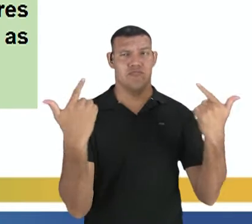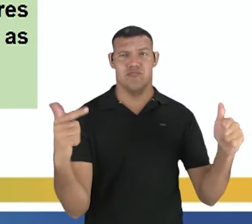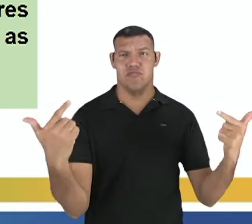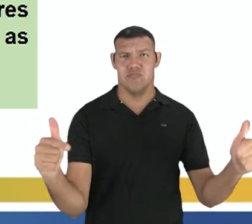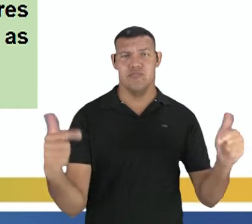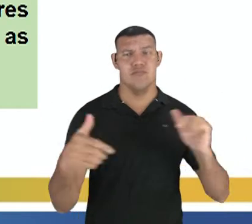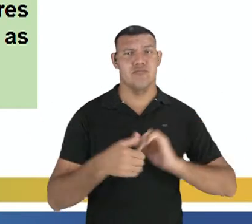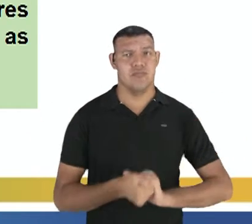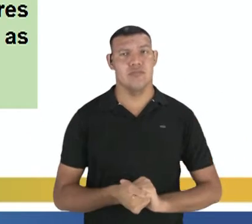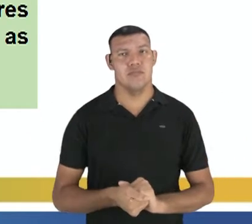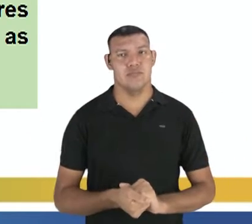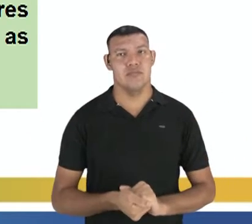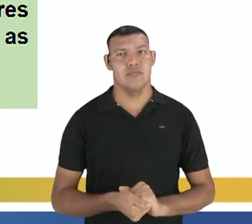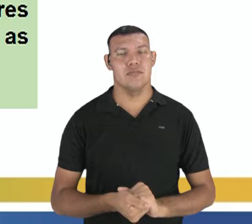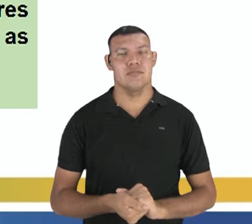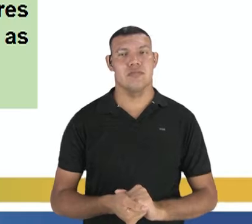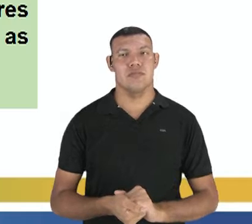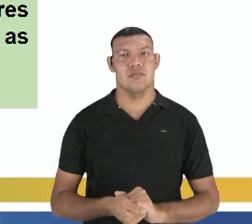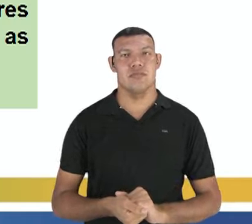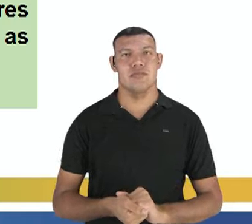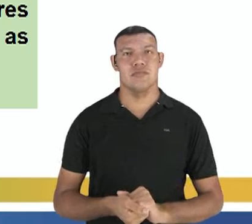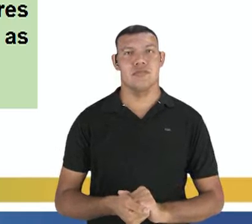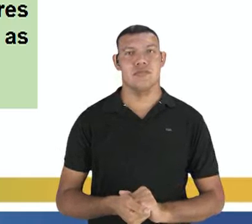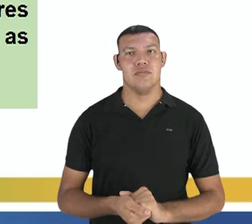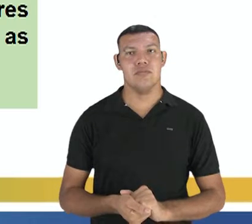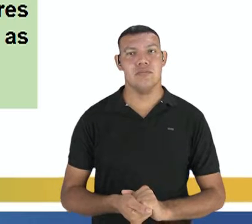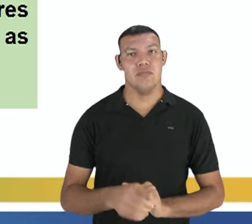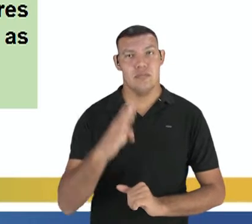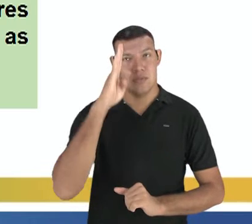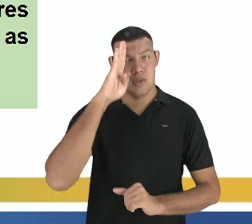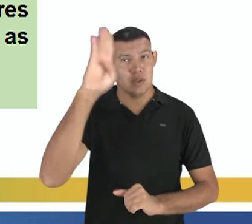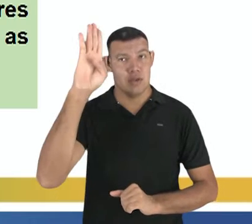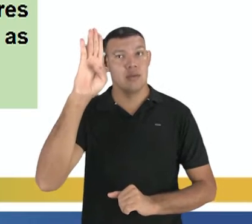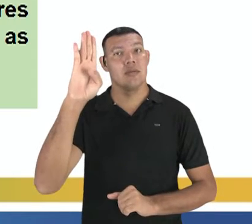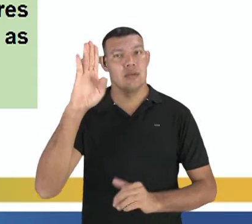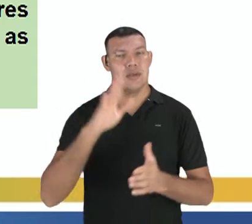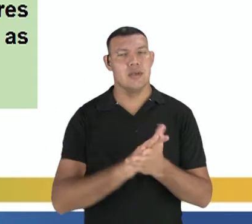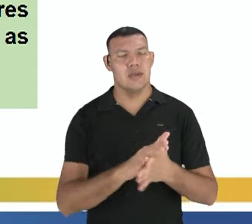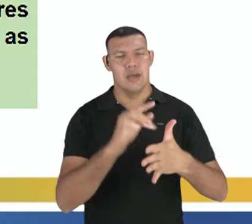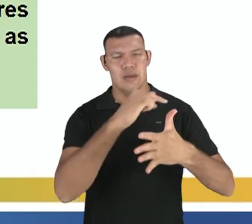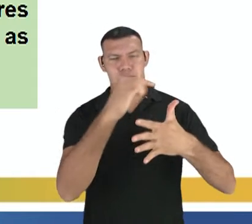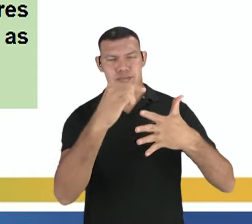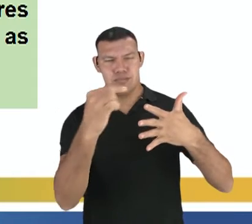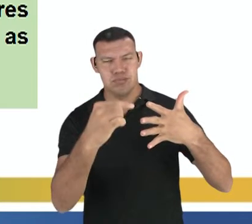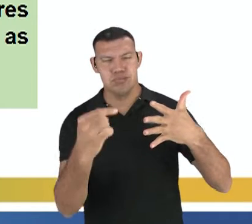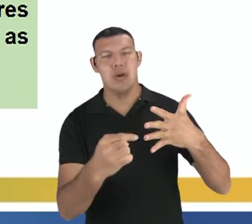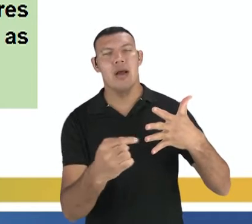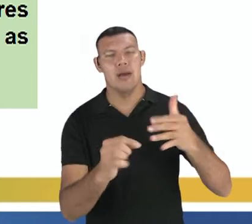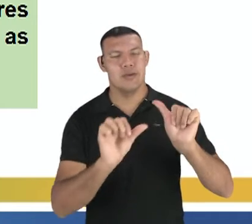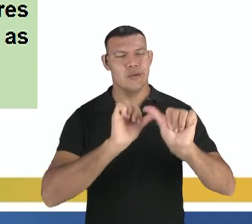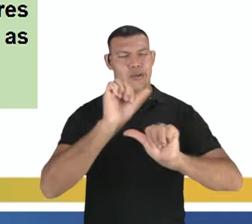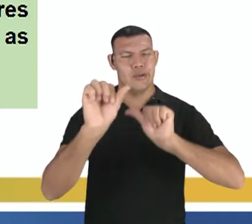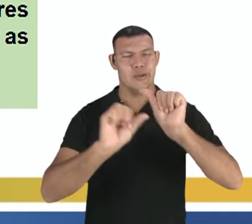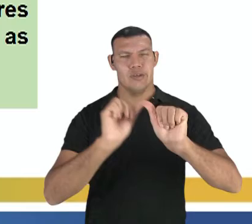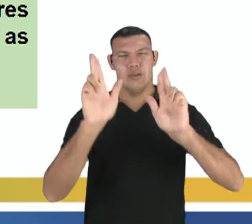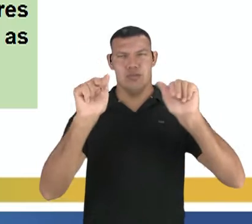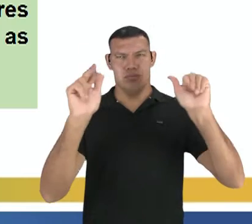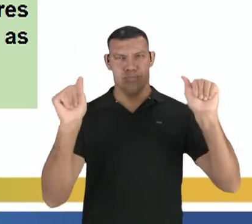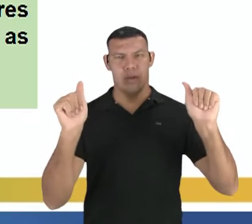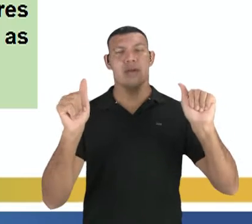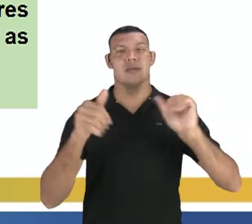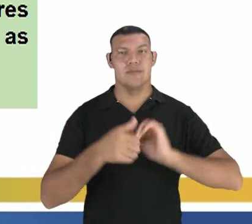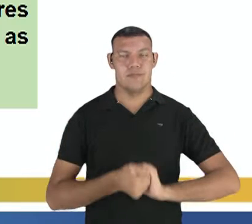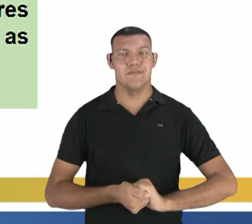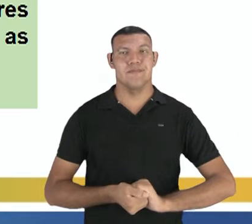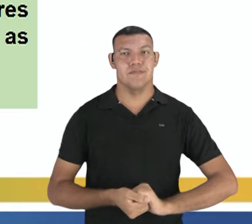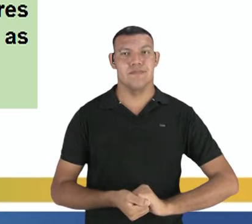utilidade no nosso organismo. As principais evidências, então, dessa imutabilidade, dessa